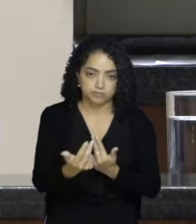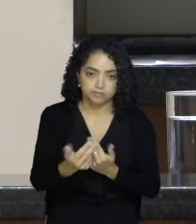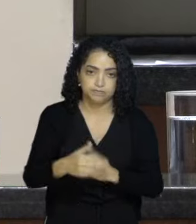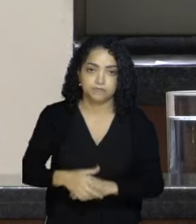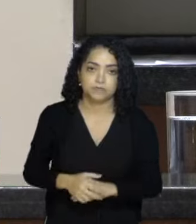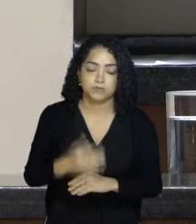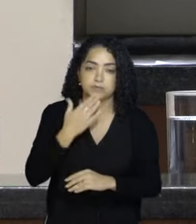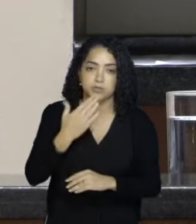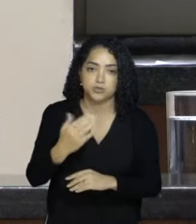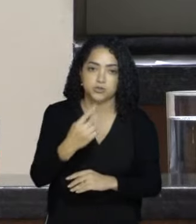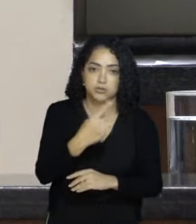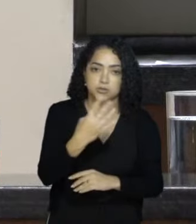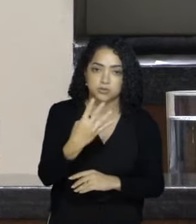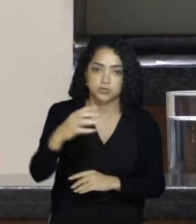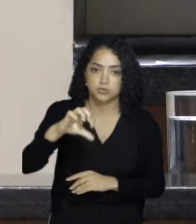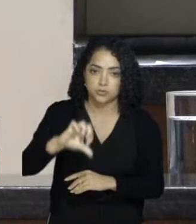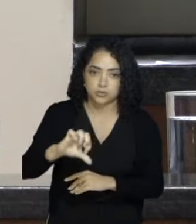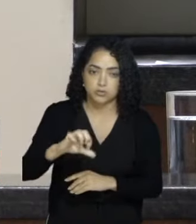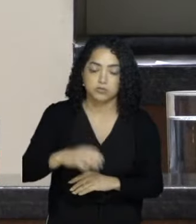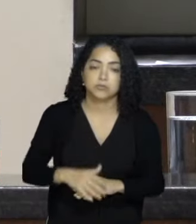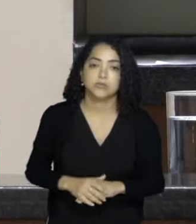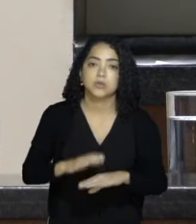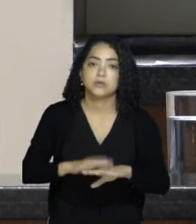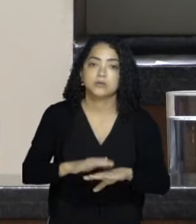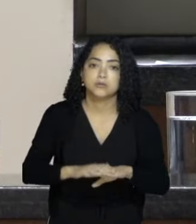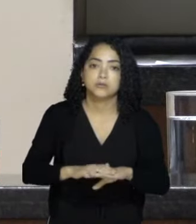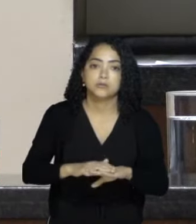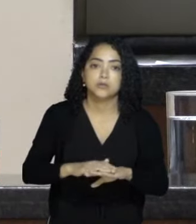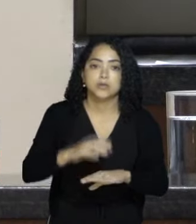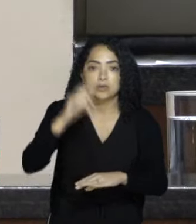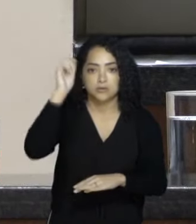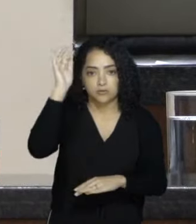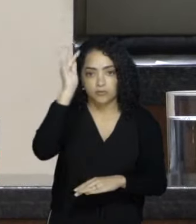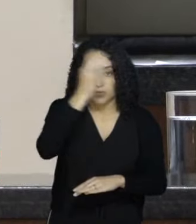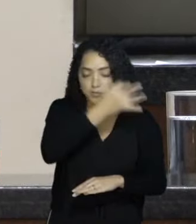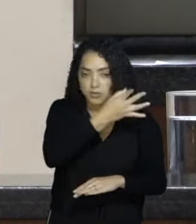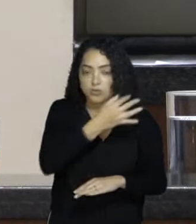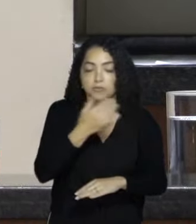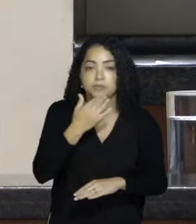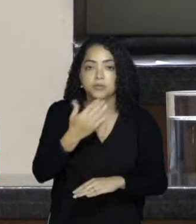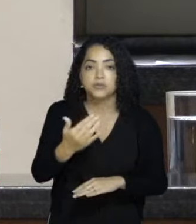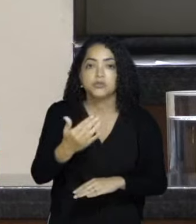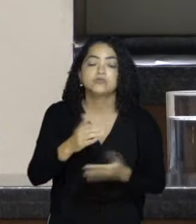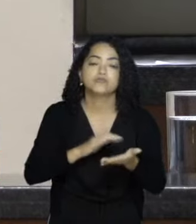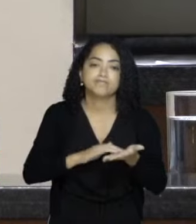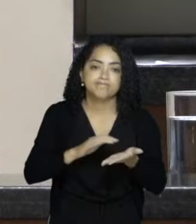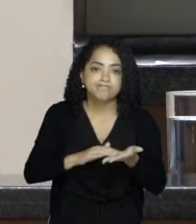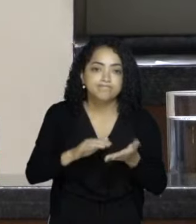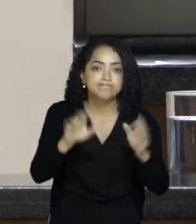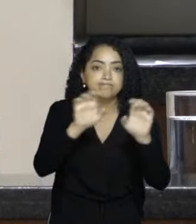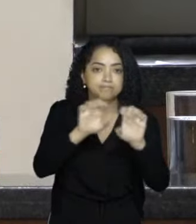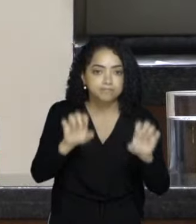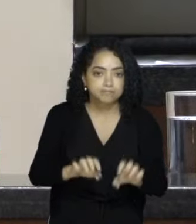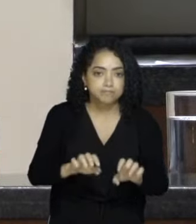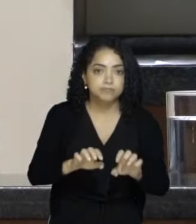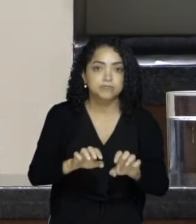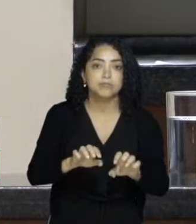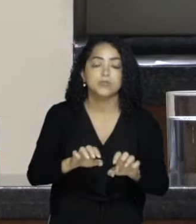Pedido de informação 149/2023, autoria deputado Fabiano da Luz, solicitando ao secretário de Estado da Infraestrutura e